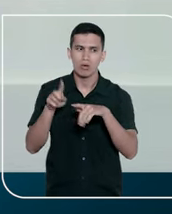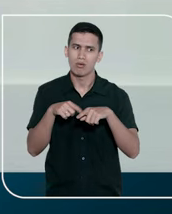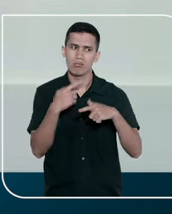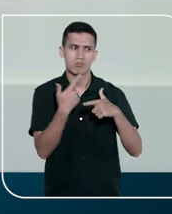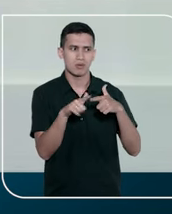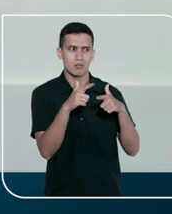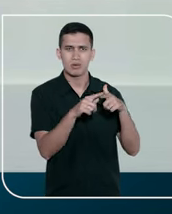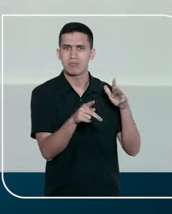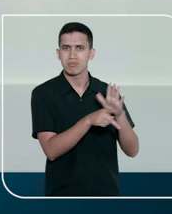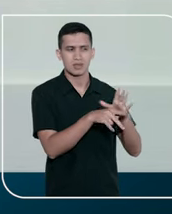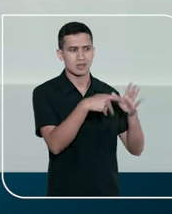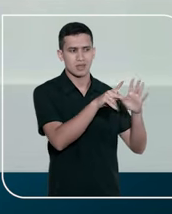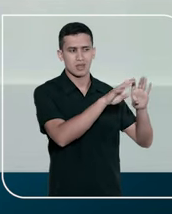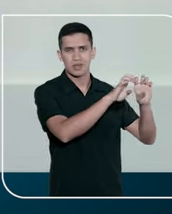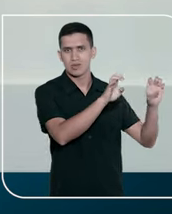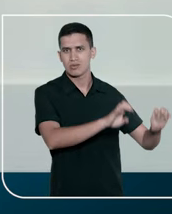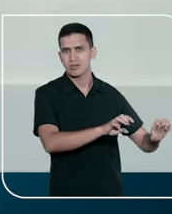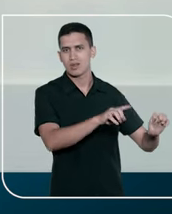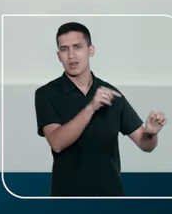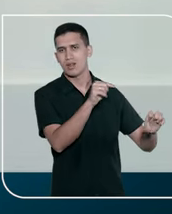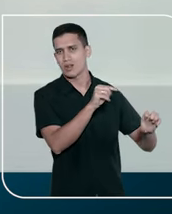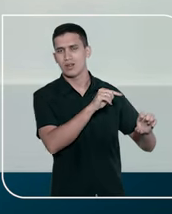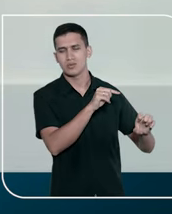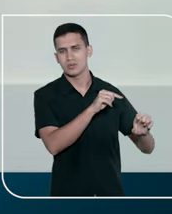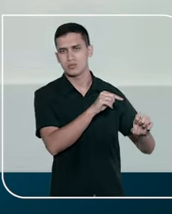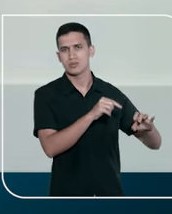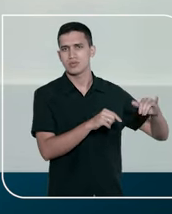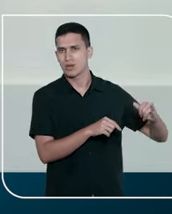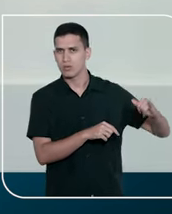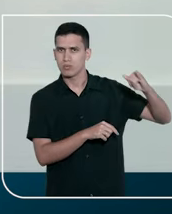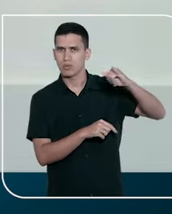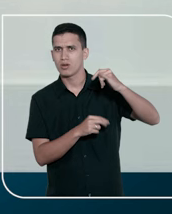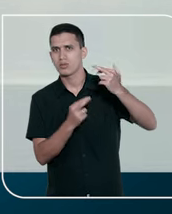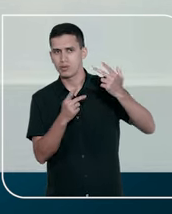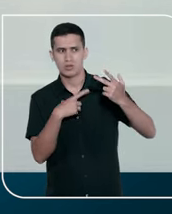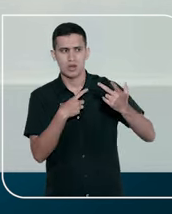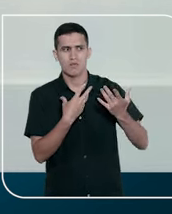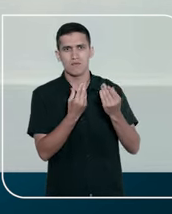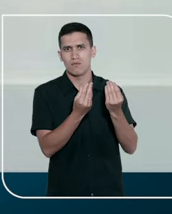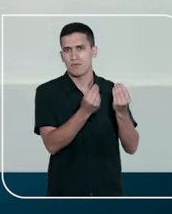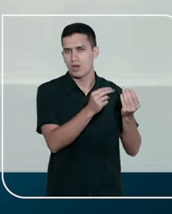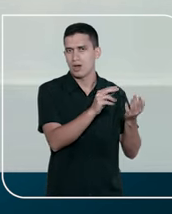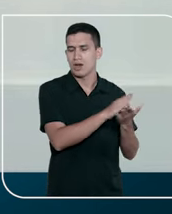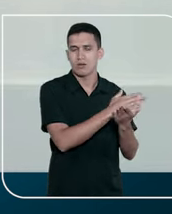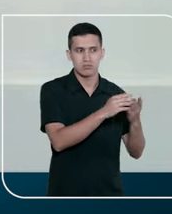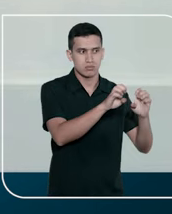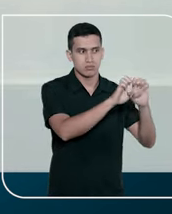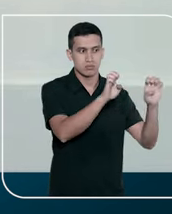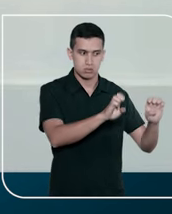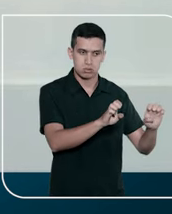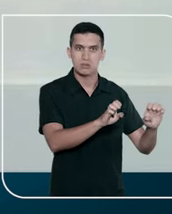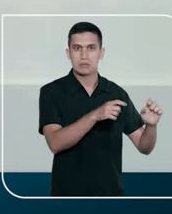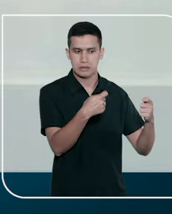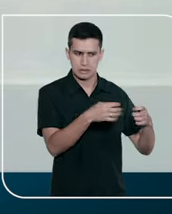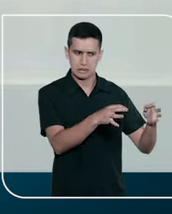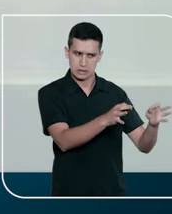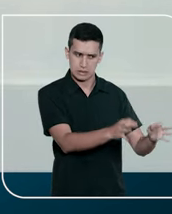do aeroporto, como nós temos em diversos aeroportos no Brasil, infraestrutura é essencial para a